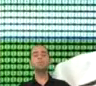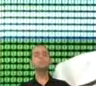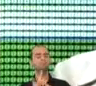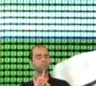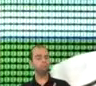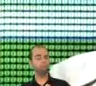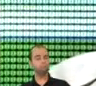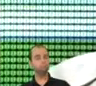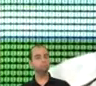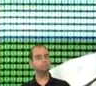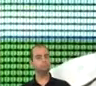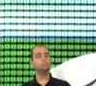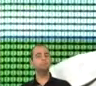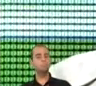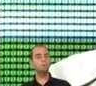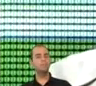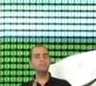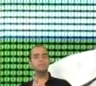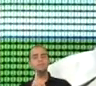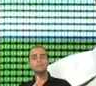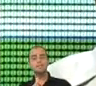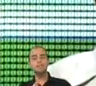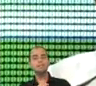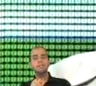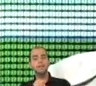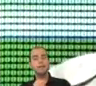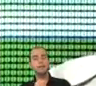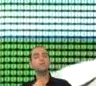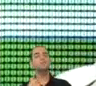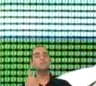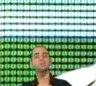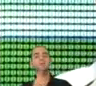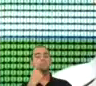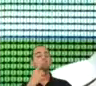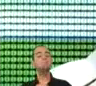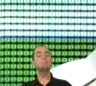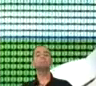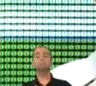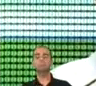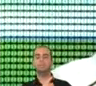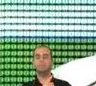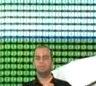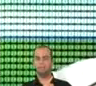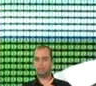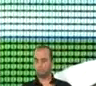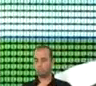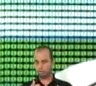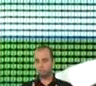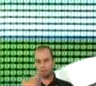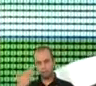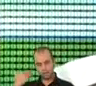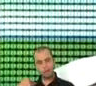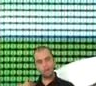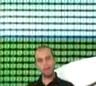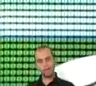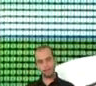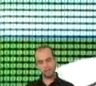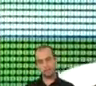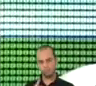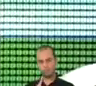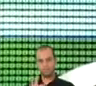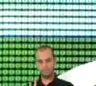essa pergunta propositadamente, porque nos últimos 16 anos nós tivemos a oportunidade, e